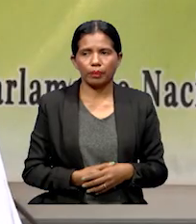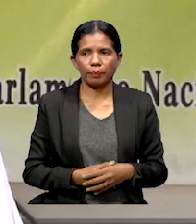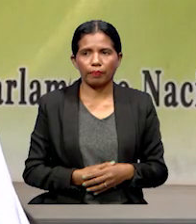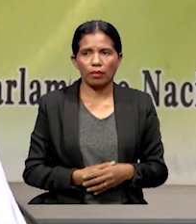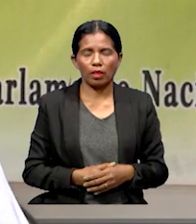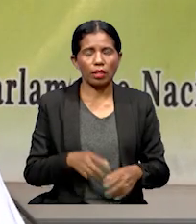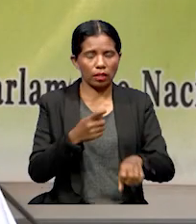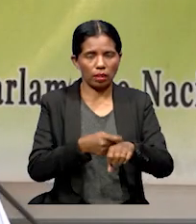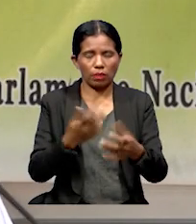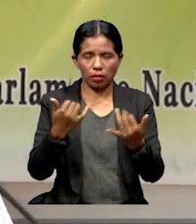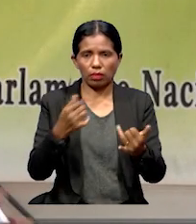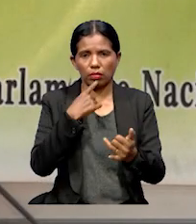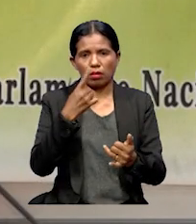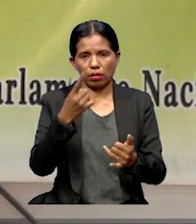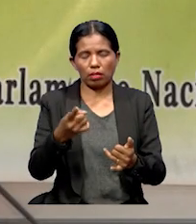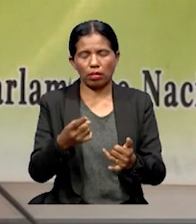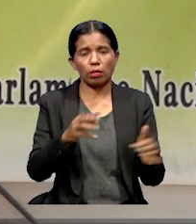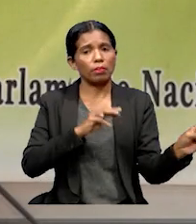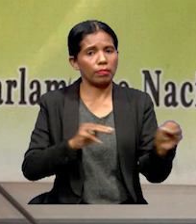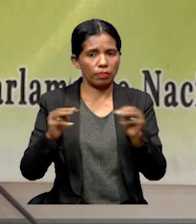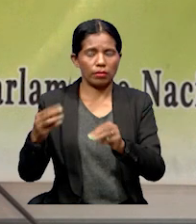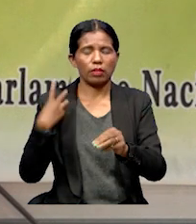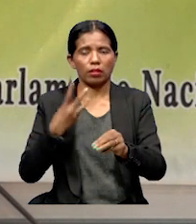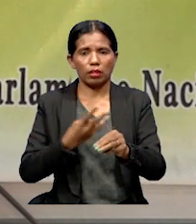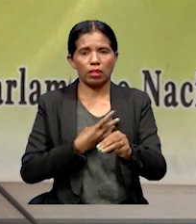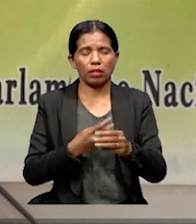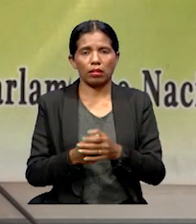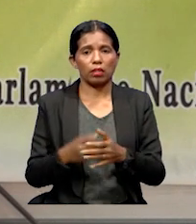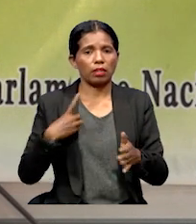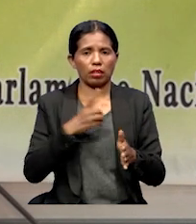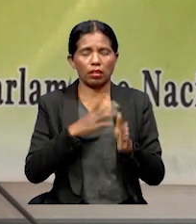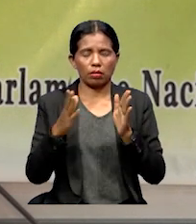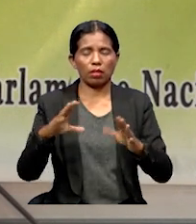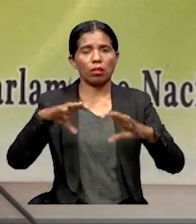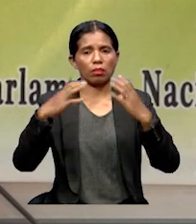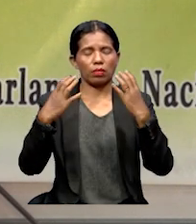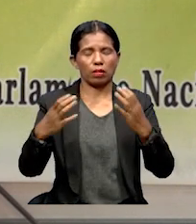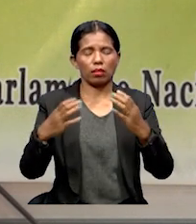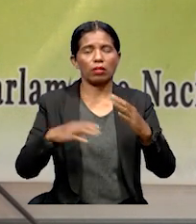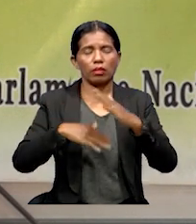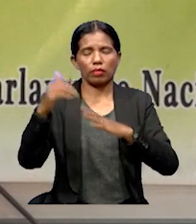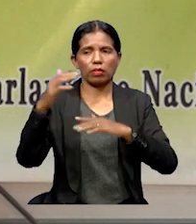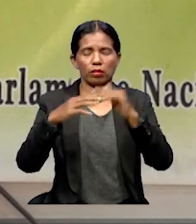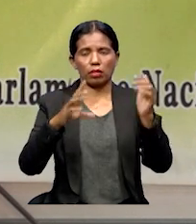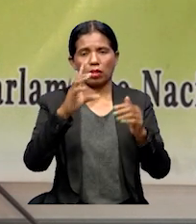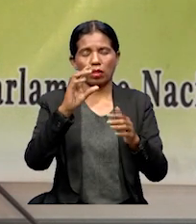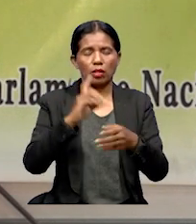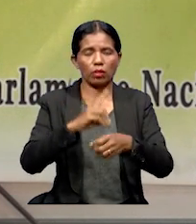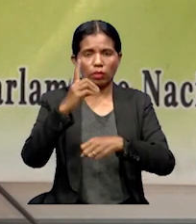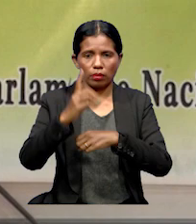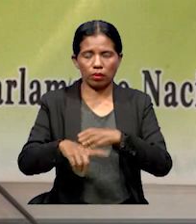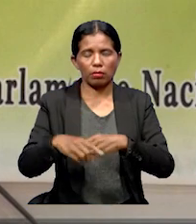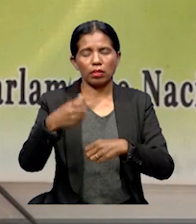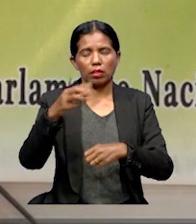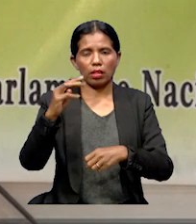Tempo ainda bem rato, dia na tua muda e tenia. Deputado Comissão para Assunto e Infraestrutura, Domingos de Carvalho, Bajiemen,